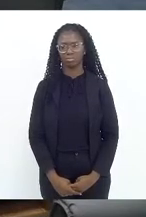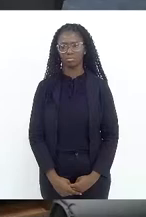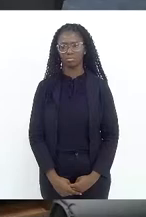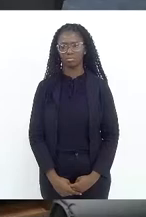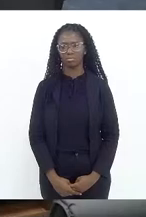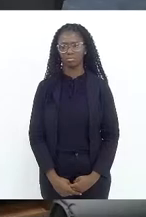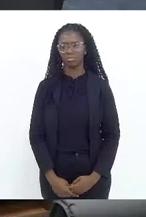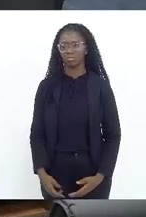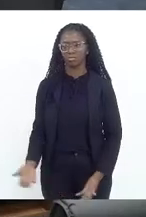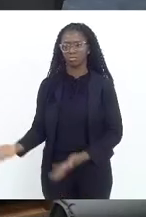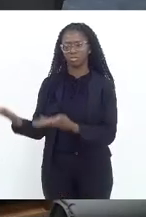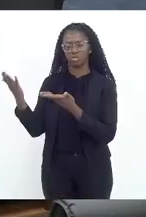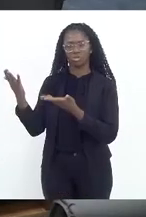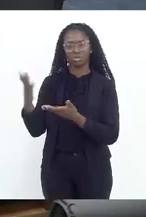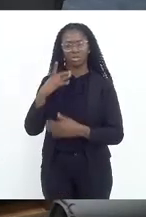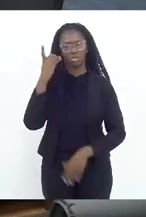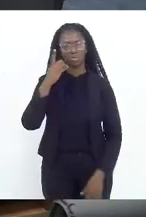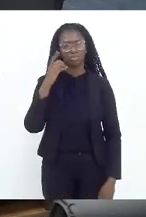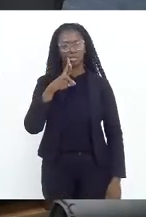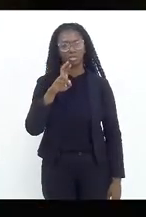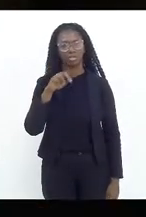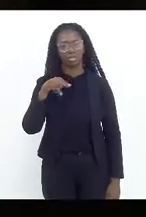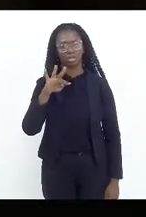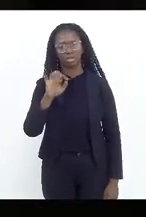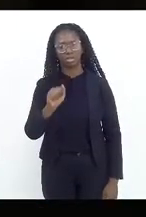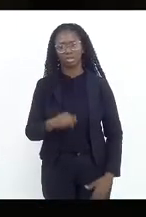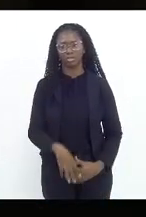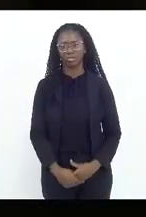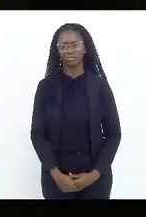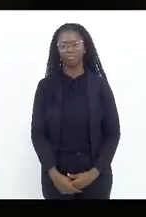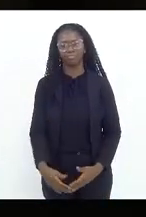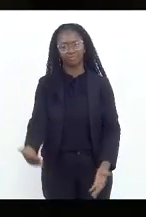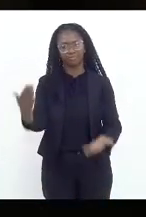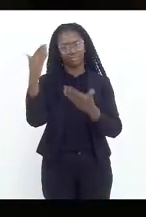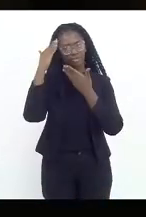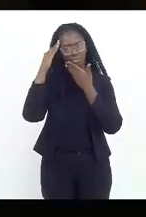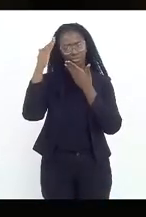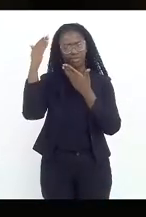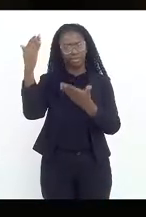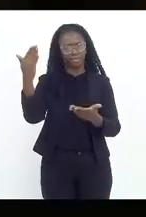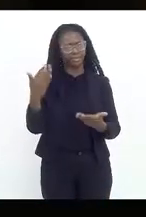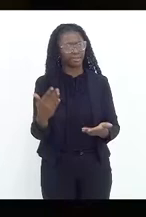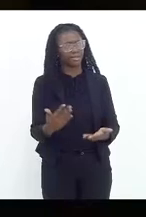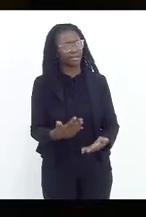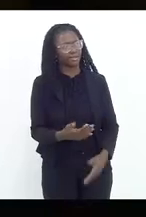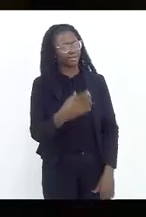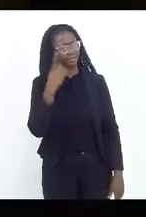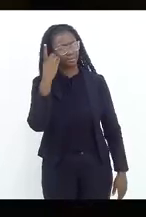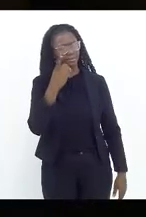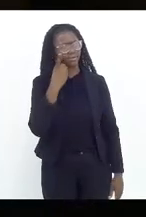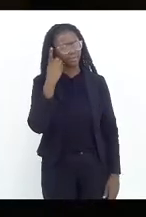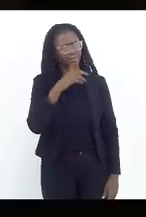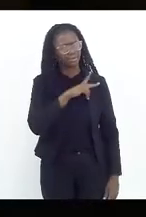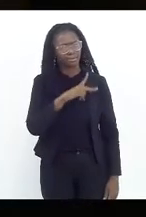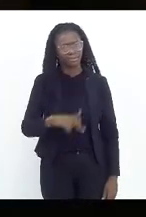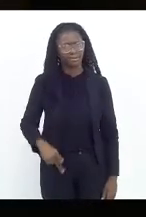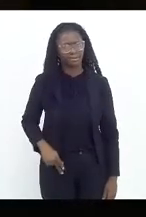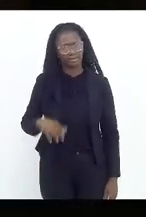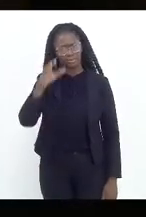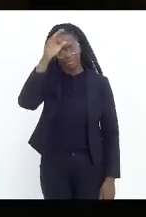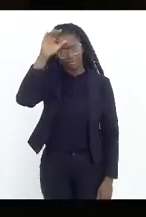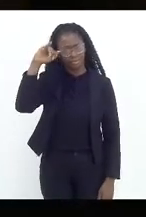Com a palavra, a deputada Renata Souza. Muito obrigada, senhora presidenta, tia Ju. Venho aqui discutir o projeto de